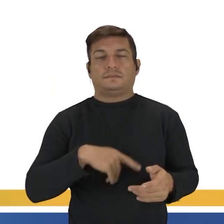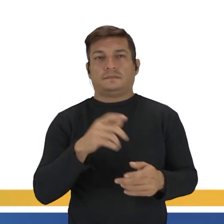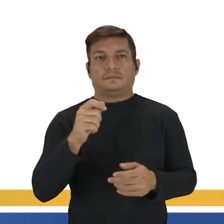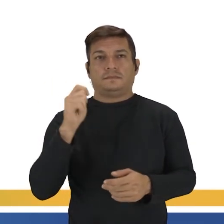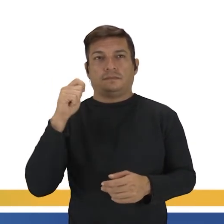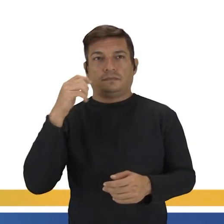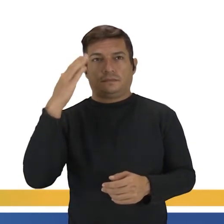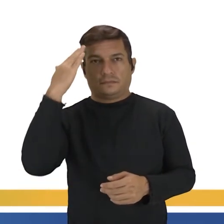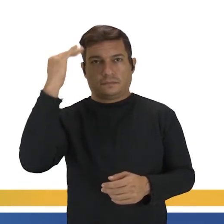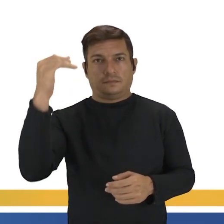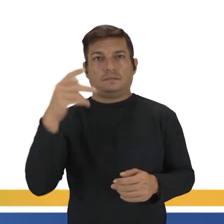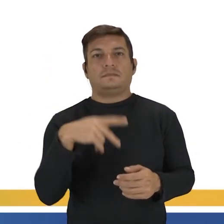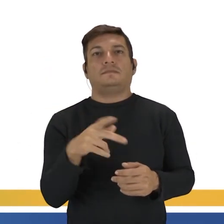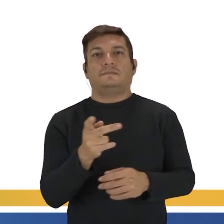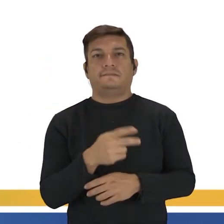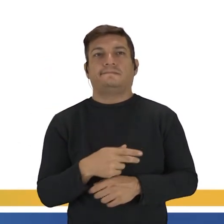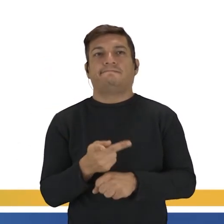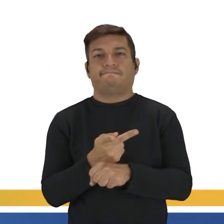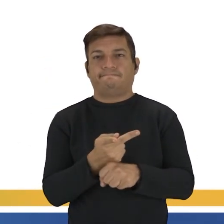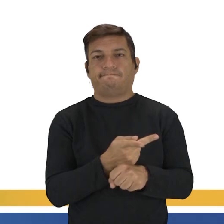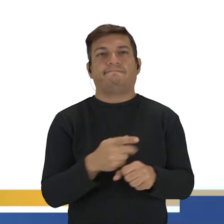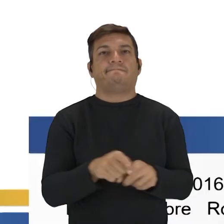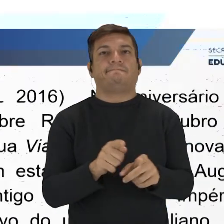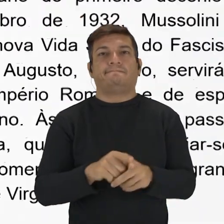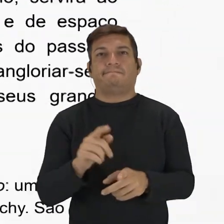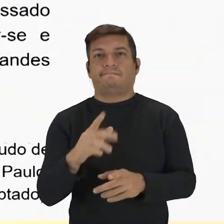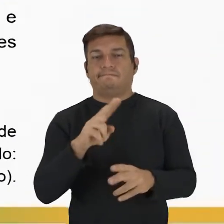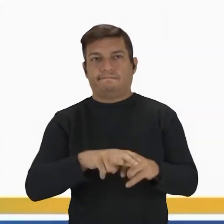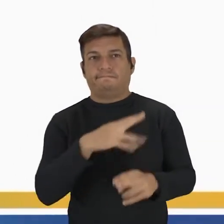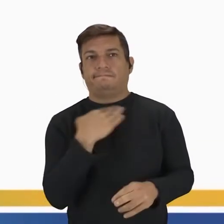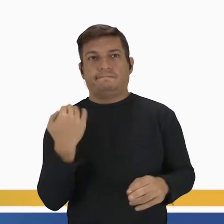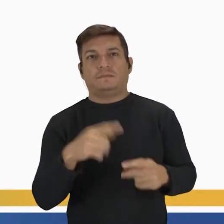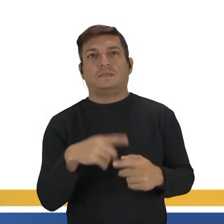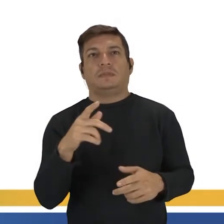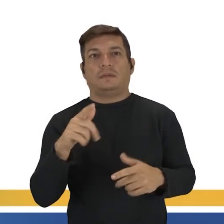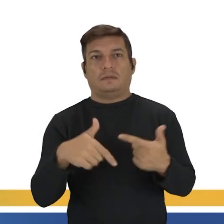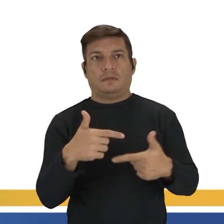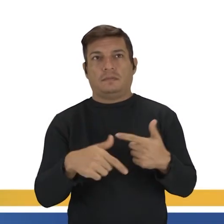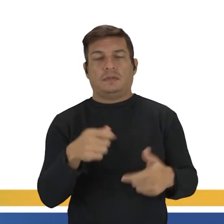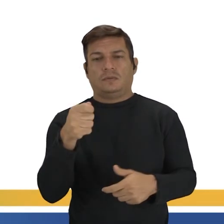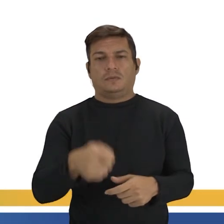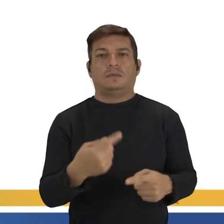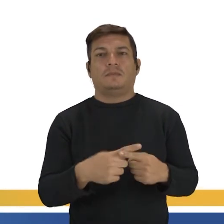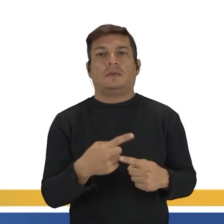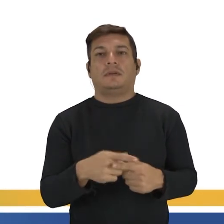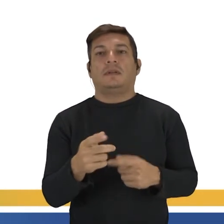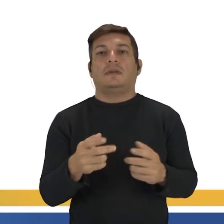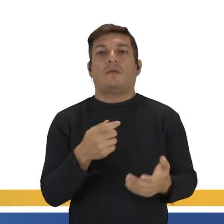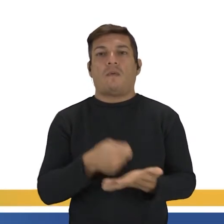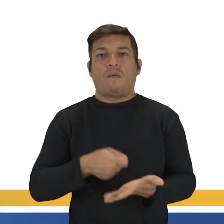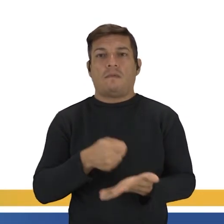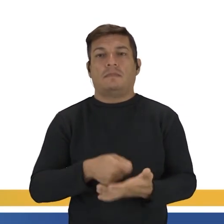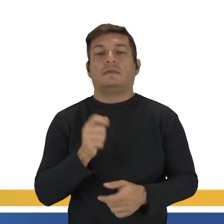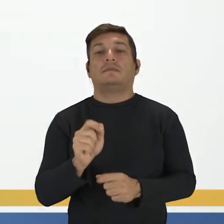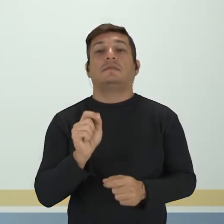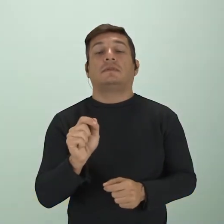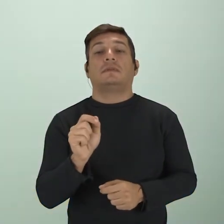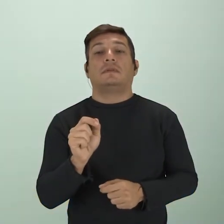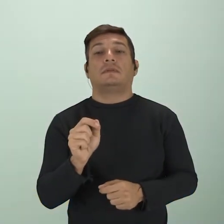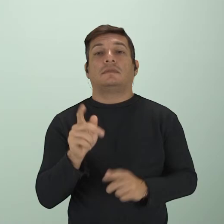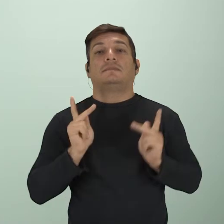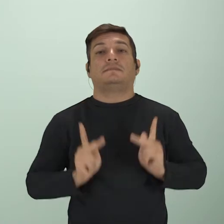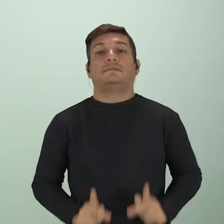perseguidos, né? E, claro, o lema era trabalhar duro, né? Porque Stalin exigia esse tipo